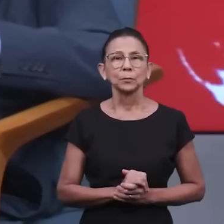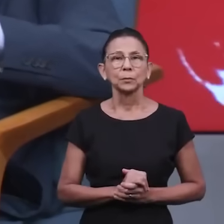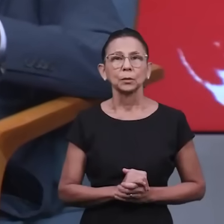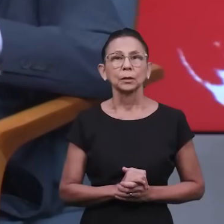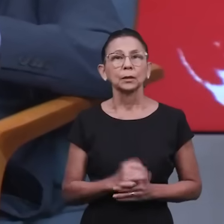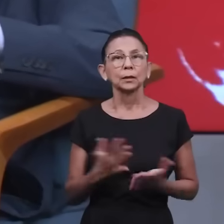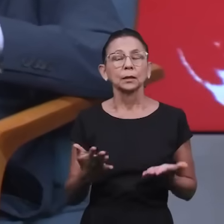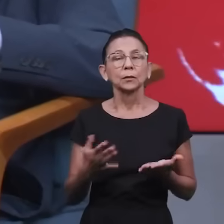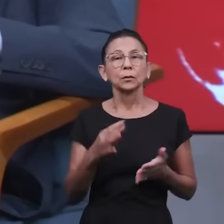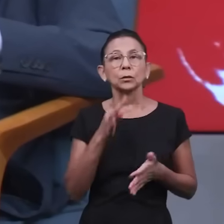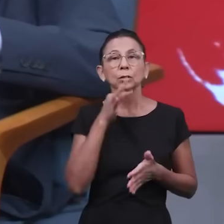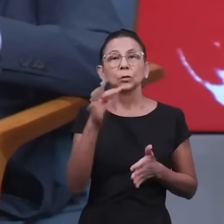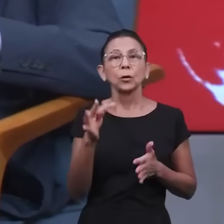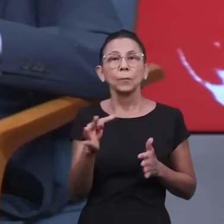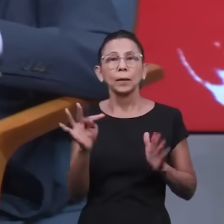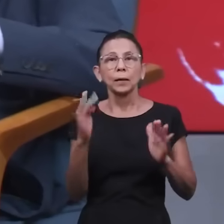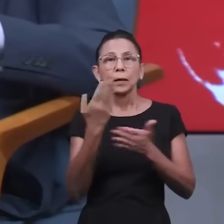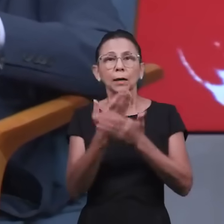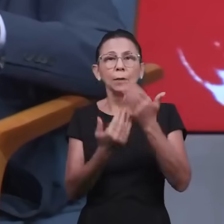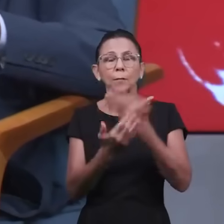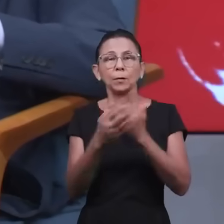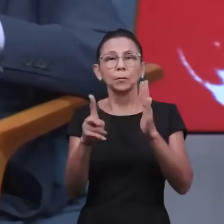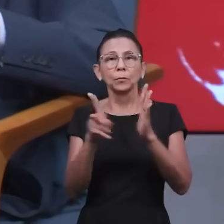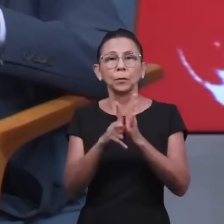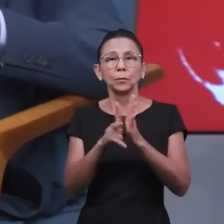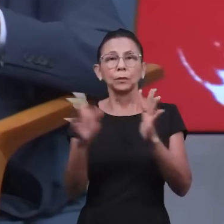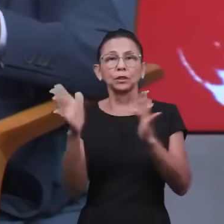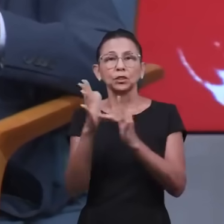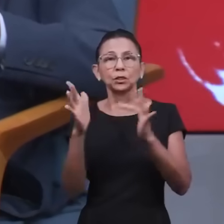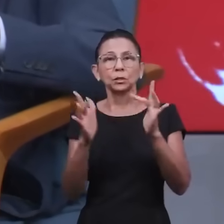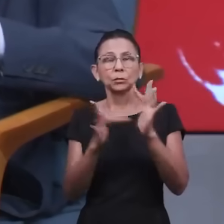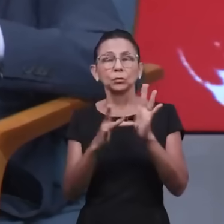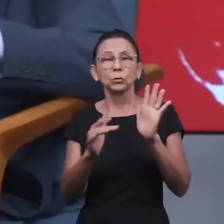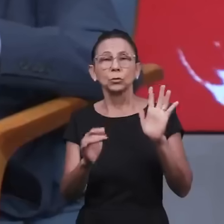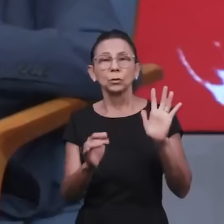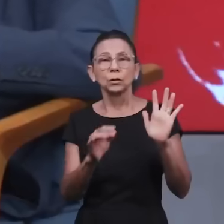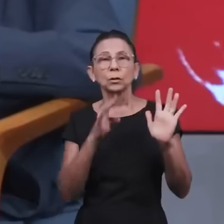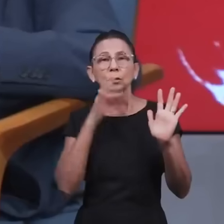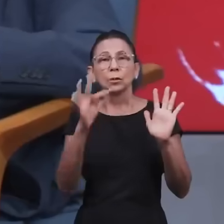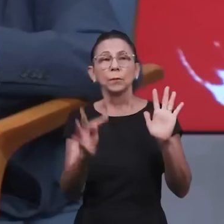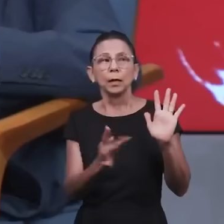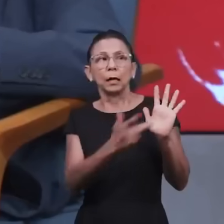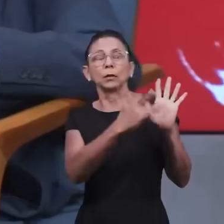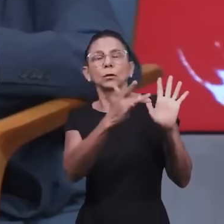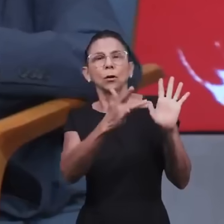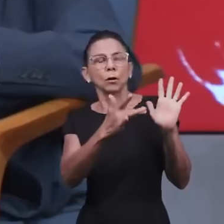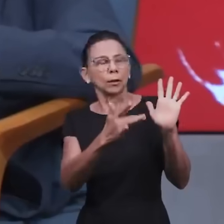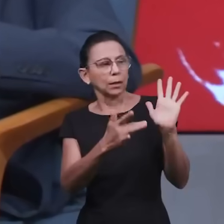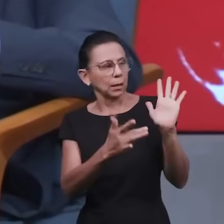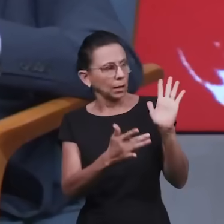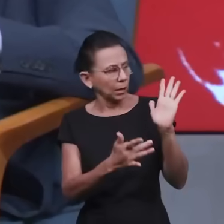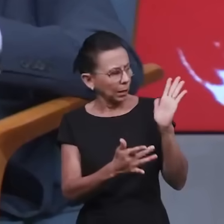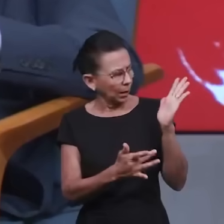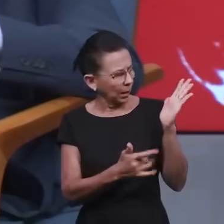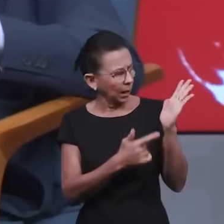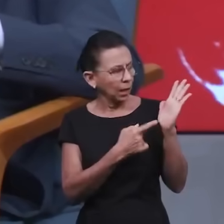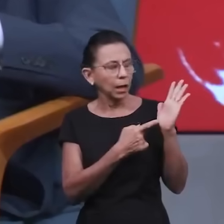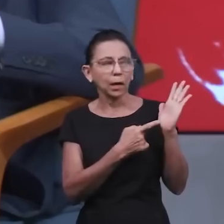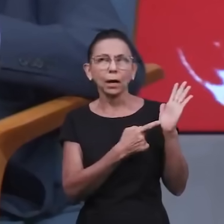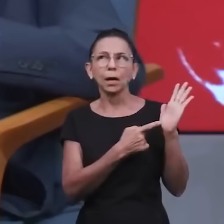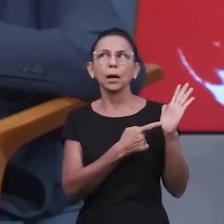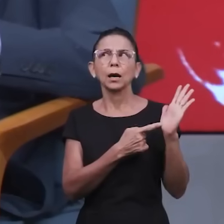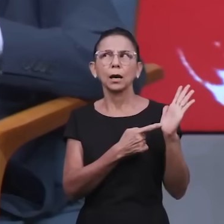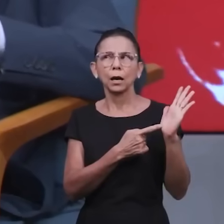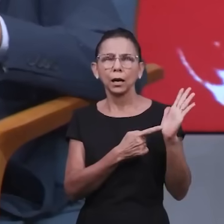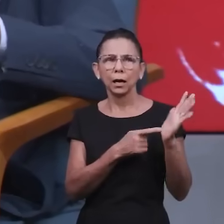quando ele toca na mão de Jesus, ele identifica o que a mão, que mais tarde, escrevendo aos Efésios, Paulo vai descrever